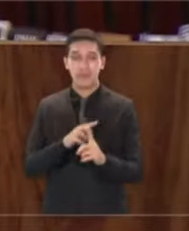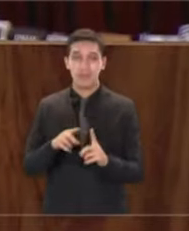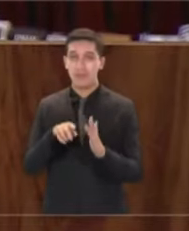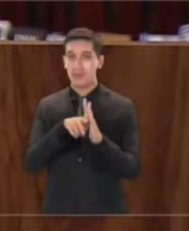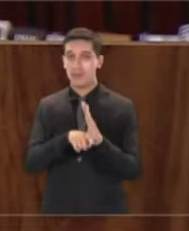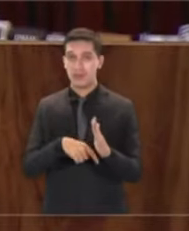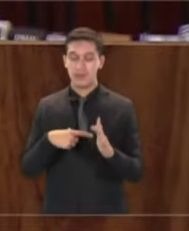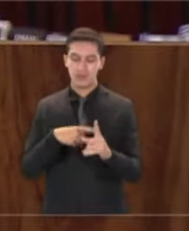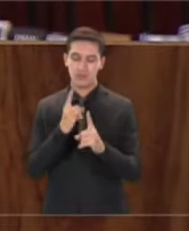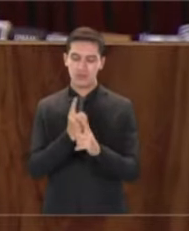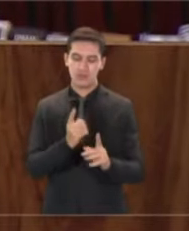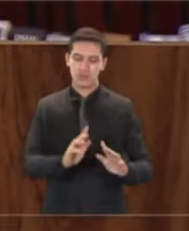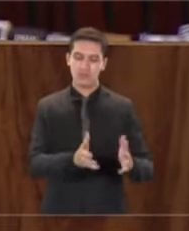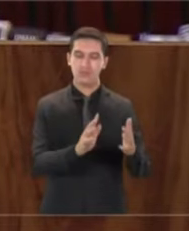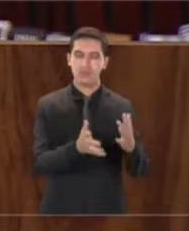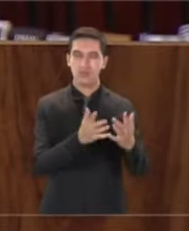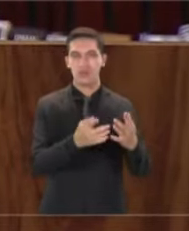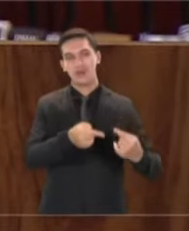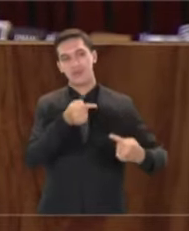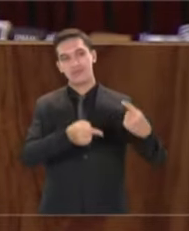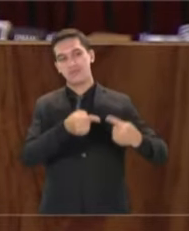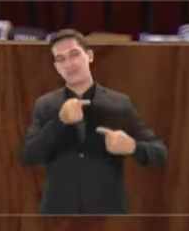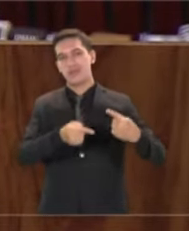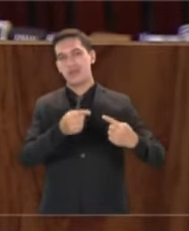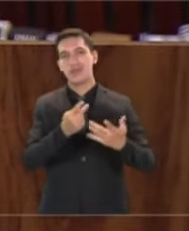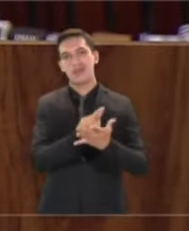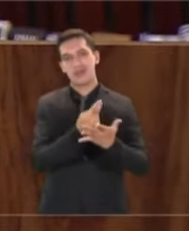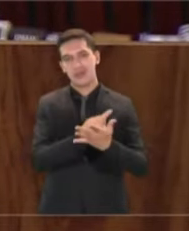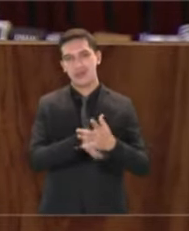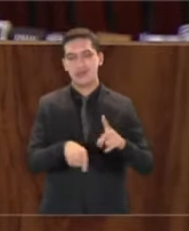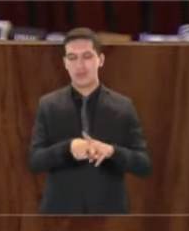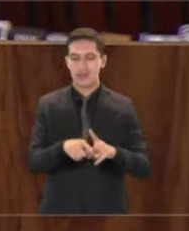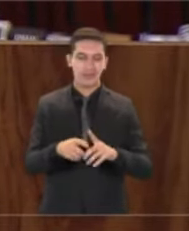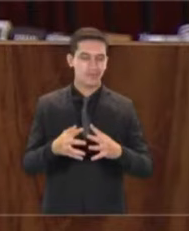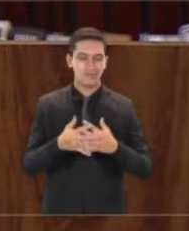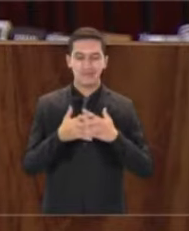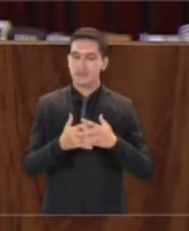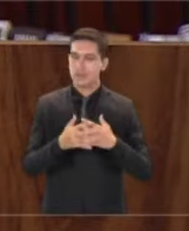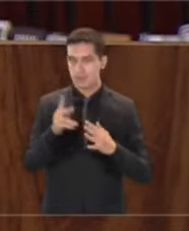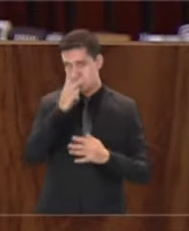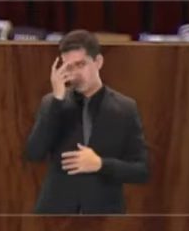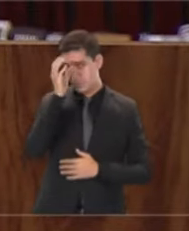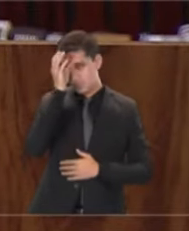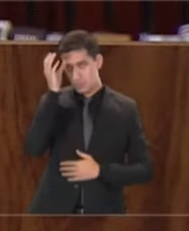a concorrência parasitária e confundem o consumidor, aqui seria o